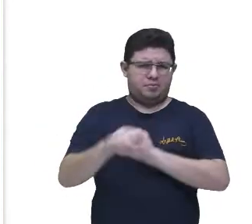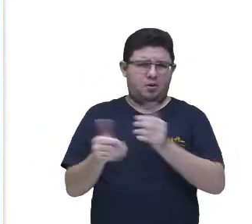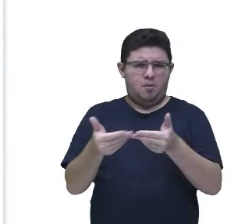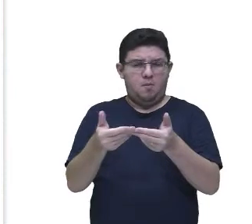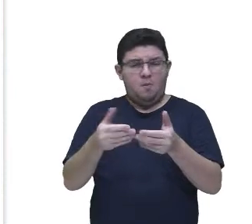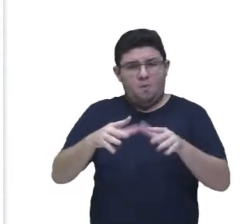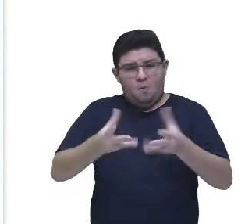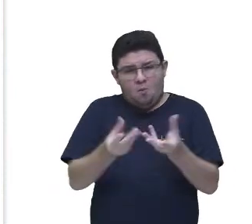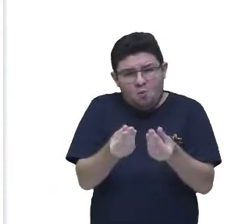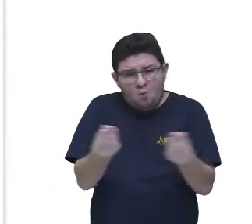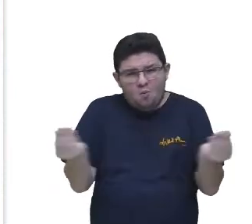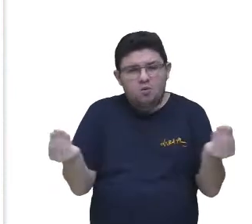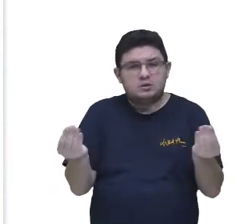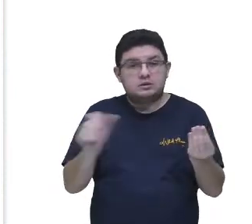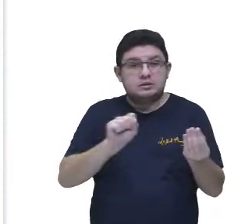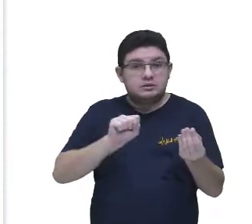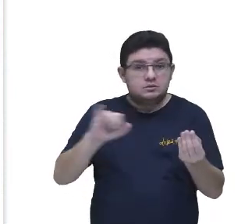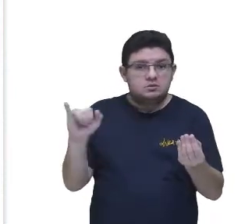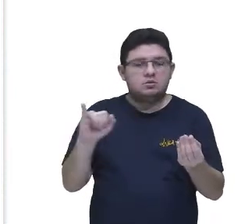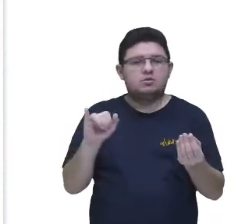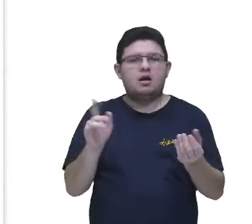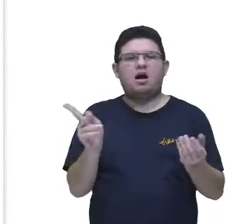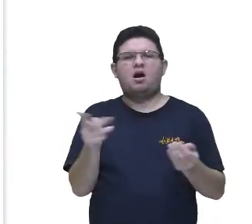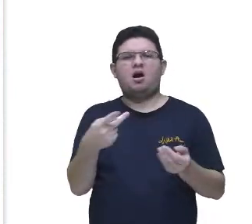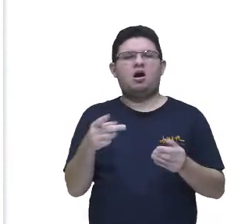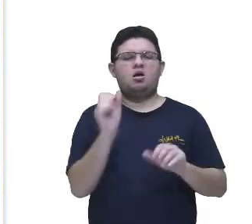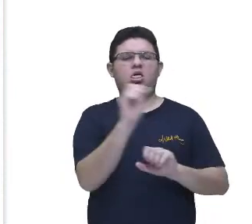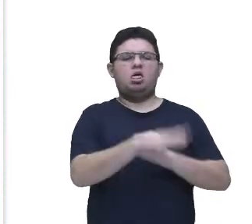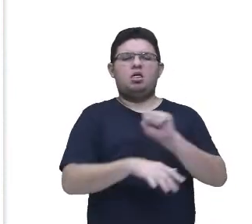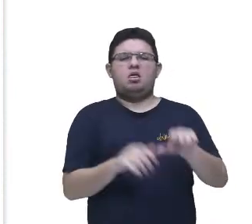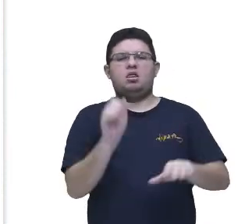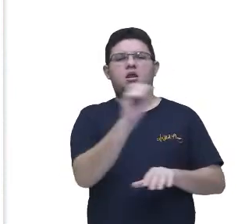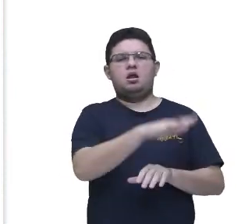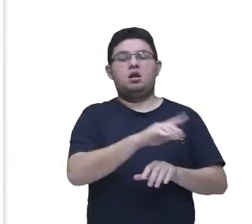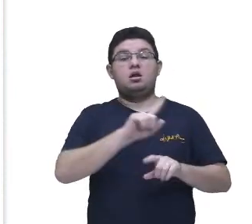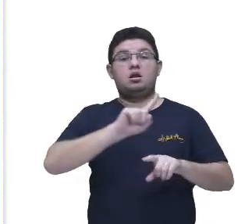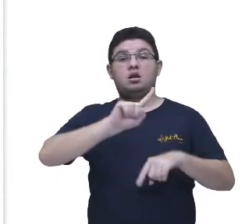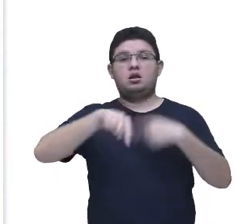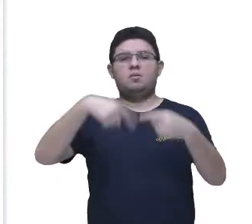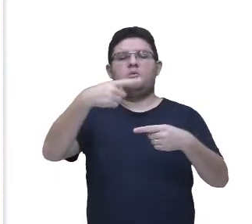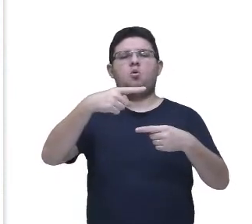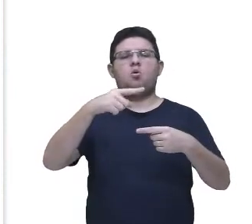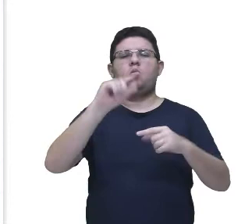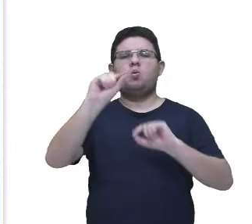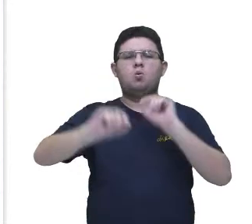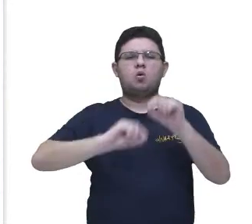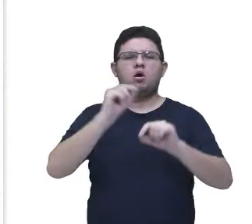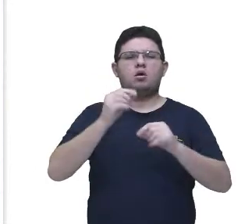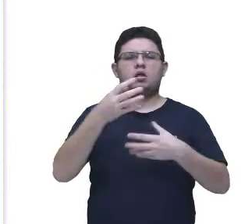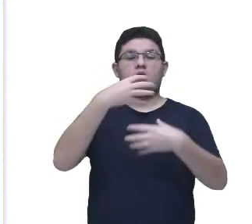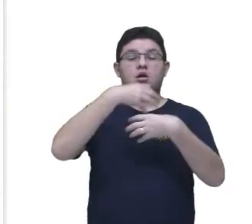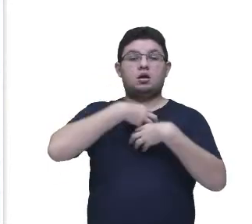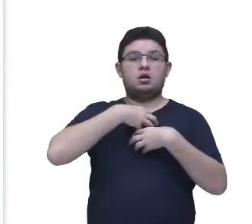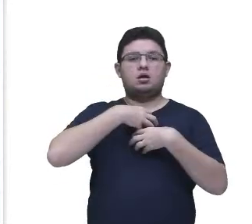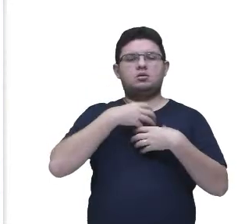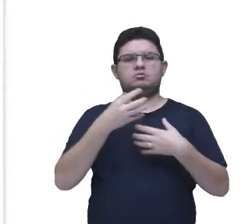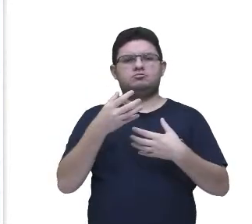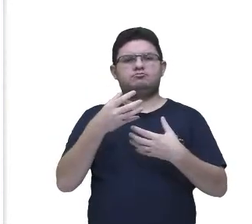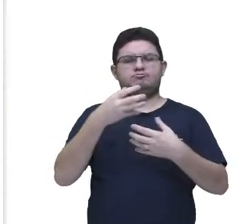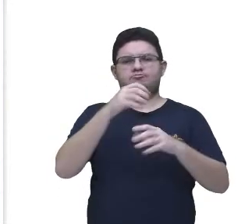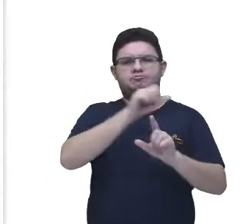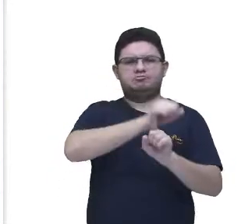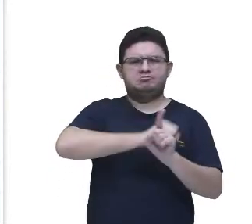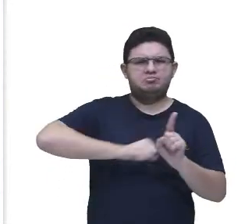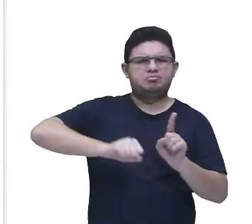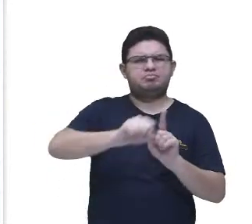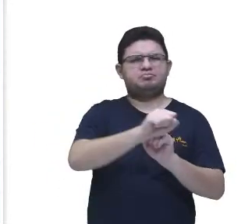se não for corretamente descartado, ele vai gerar inúmeros impactos ambientais. E é isso que a gente vai verificar